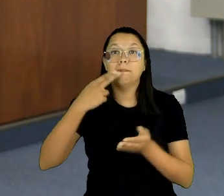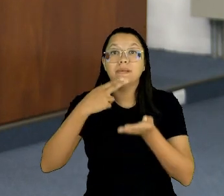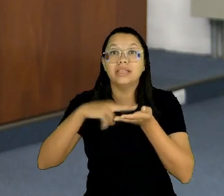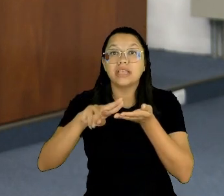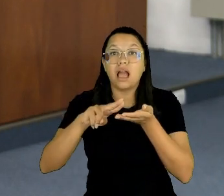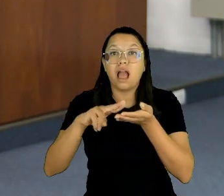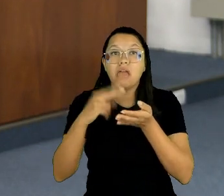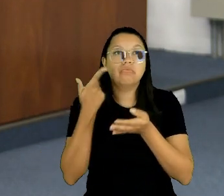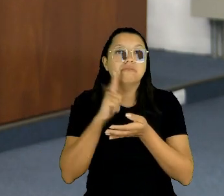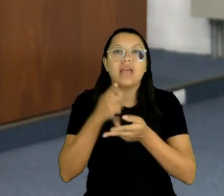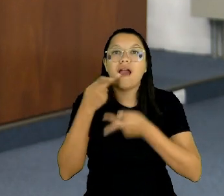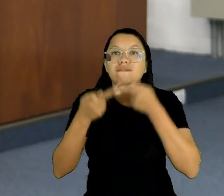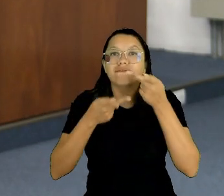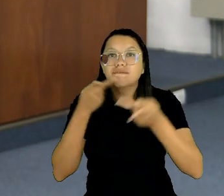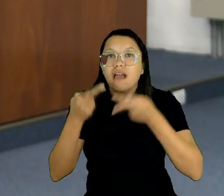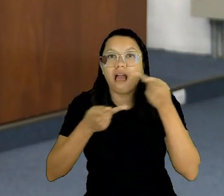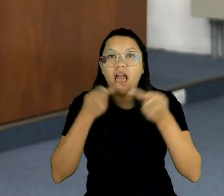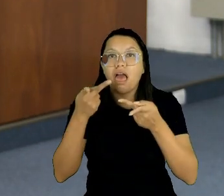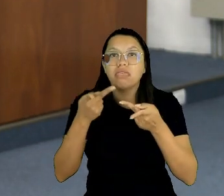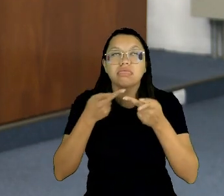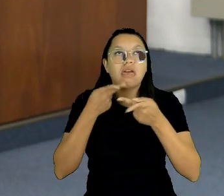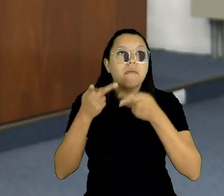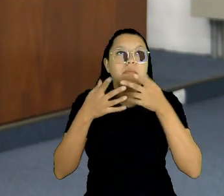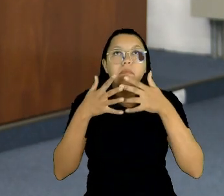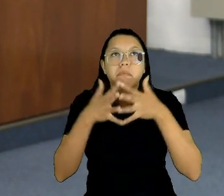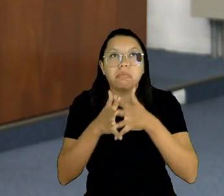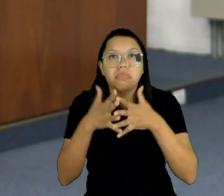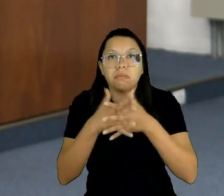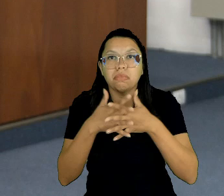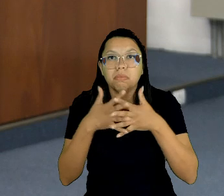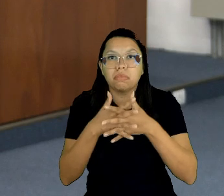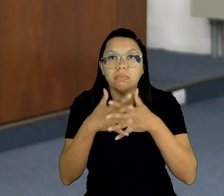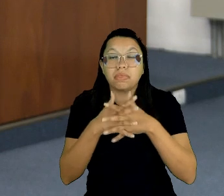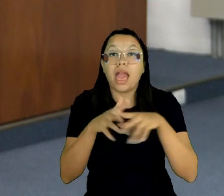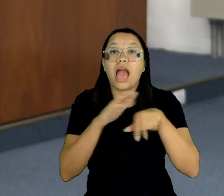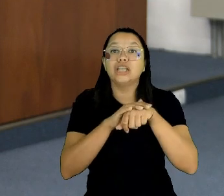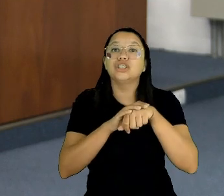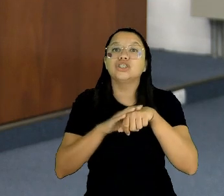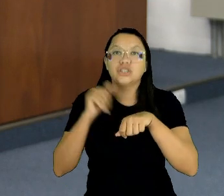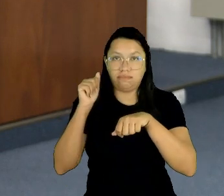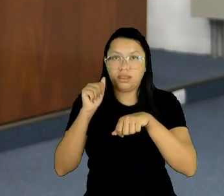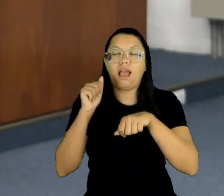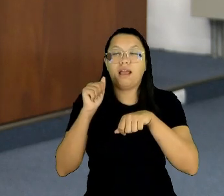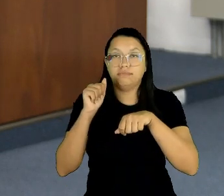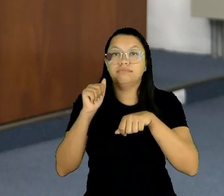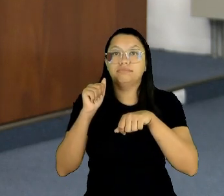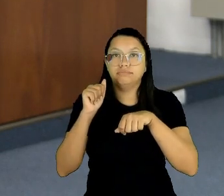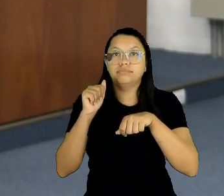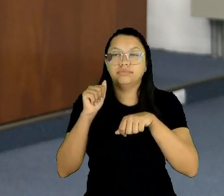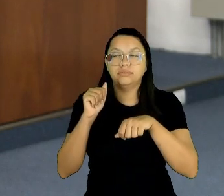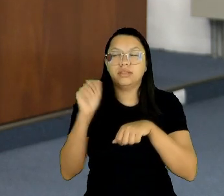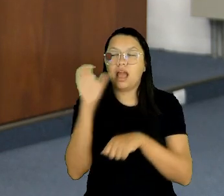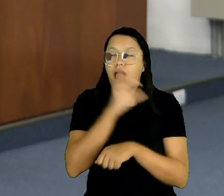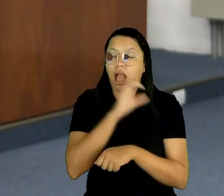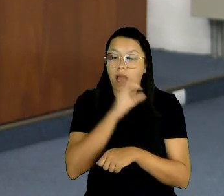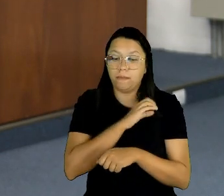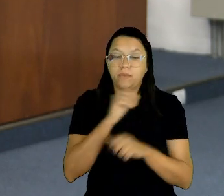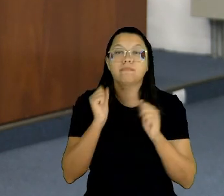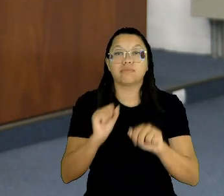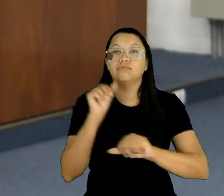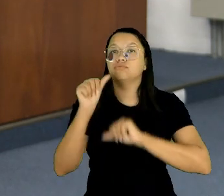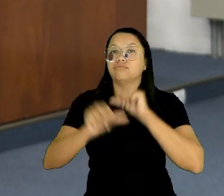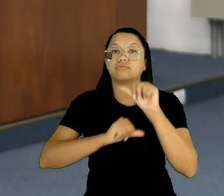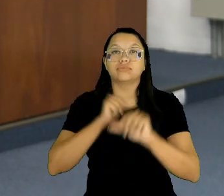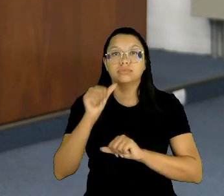A mensagem, o paciente não consegue falar adequadamente, e quando acontece isso, chamar o SAMU urgente pode mudar o prognóstico